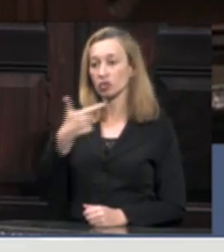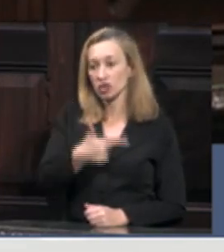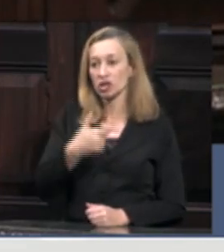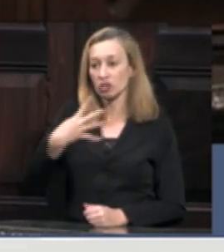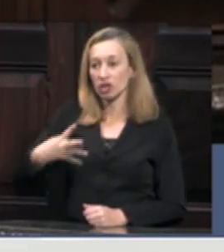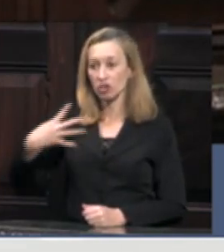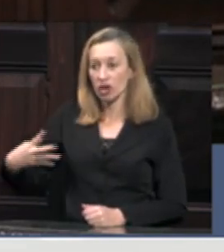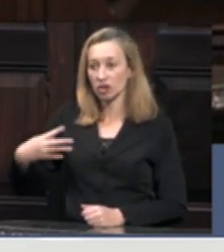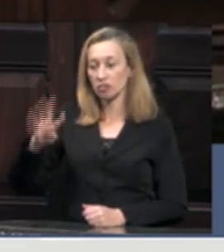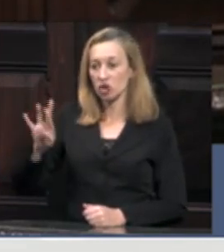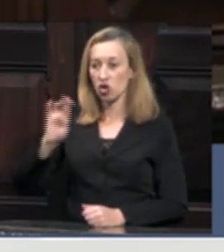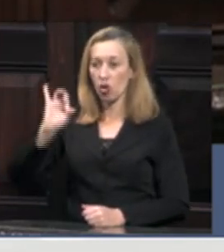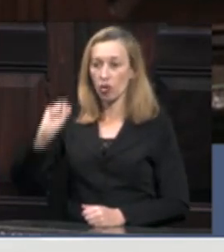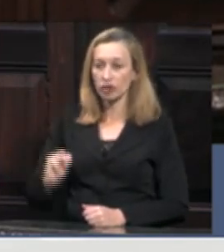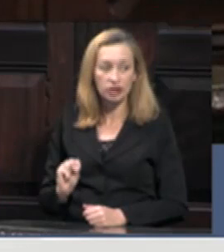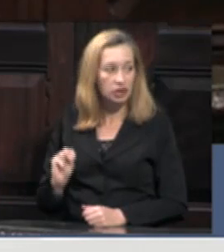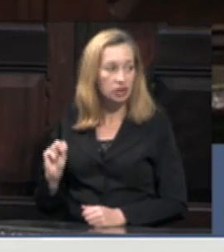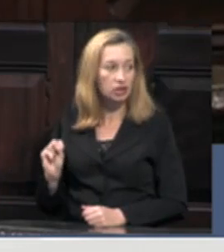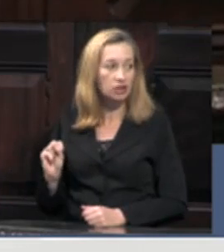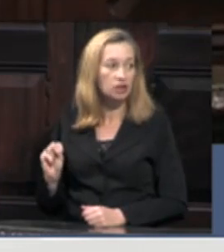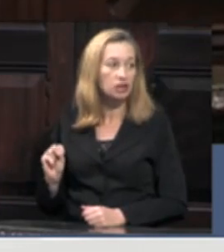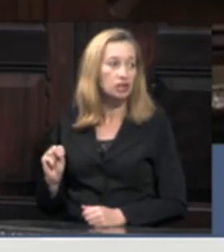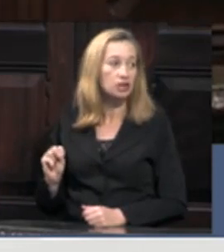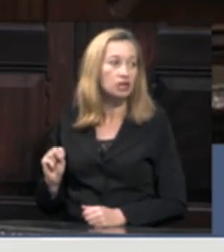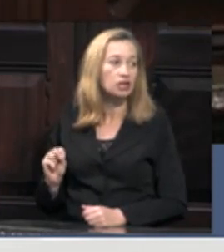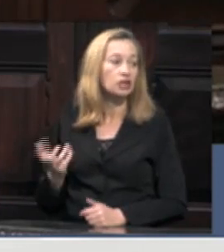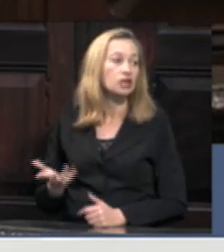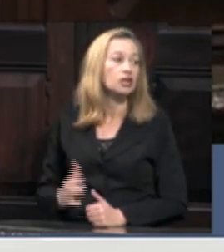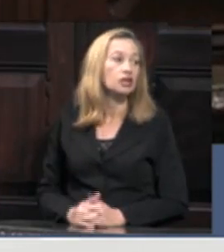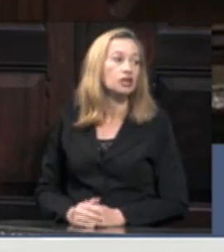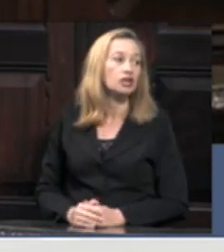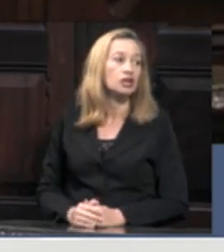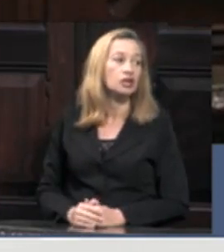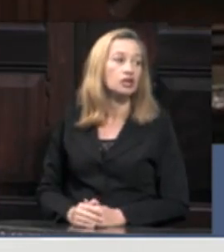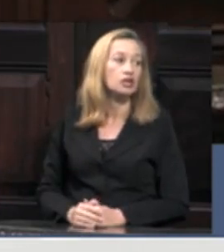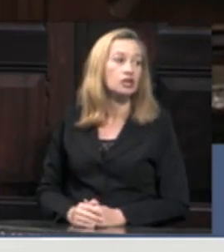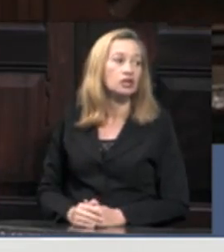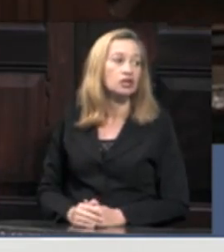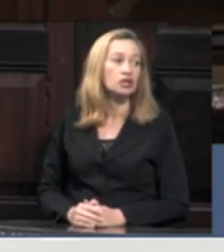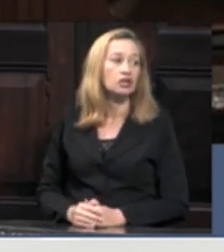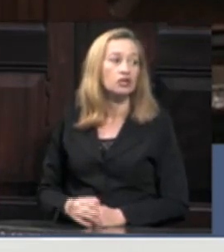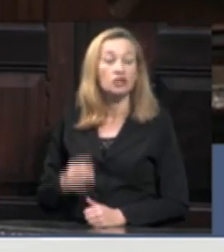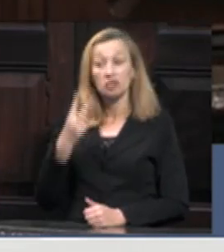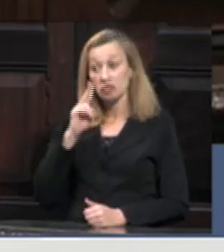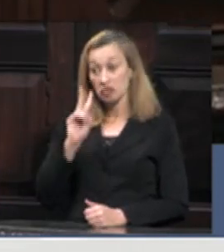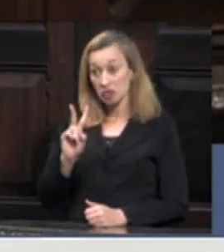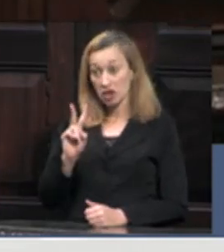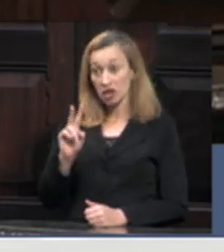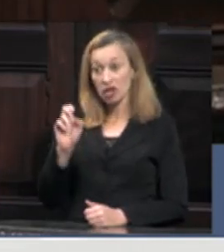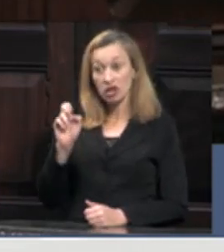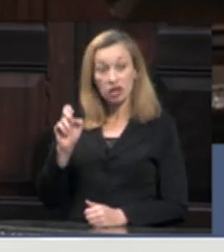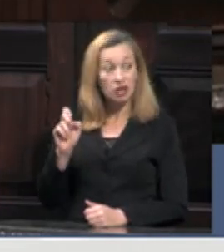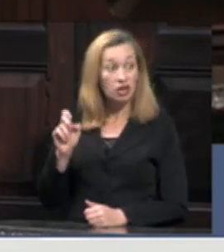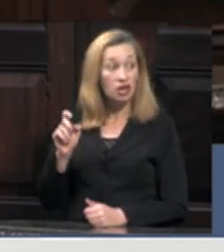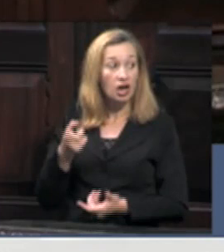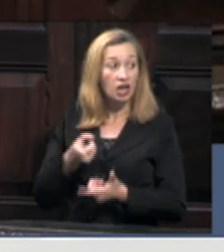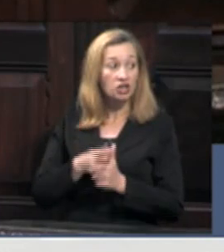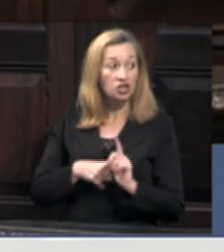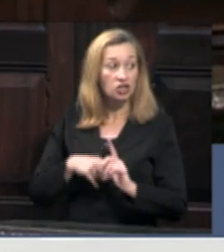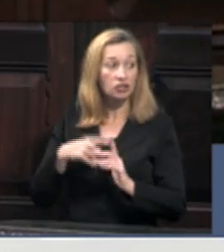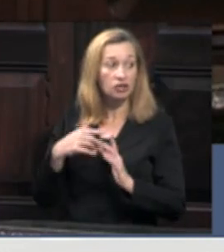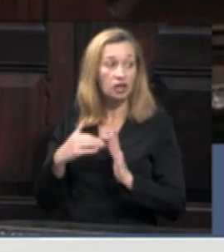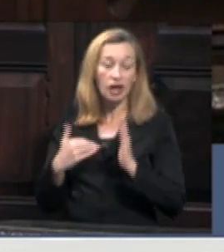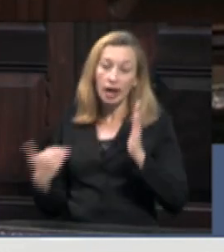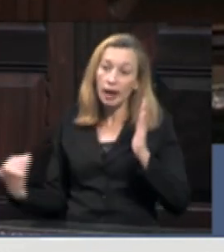Uma arrecadação ínfima, visto que a dívida ativa escritural está acima de